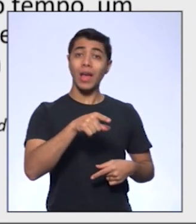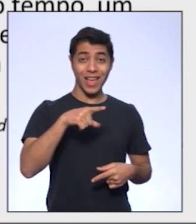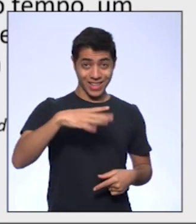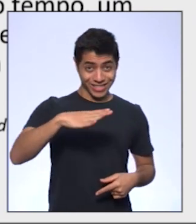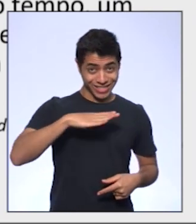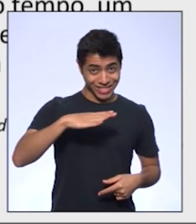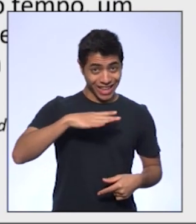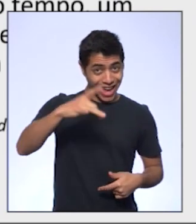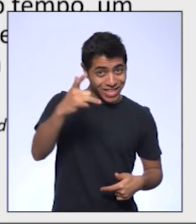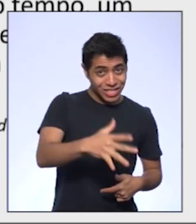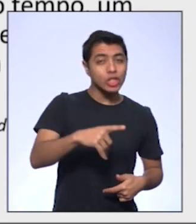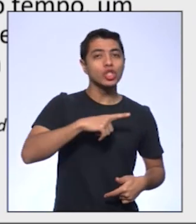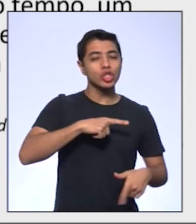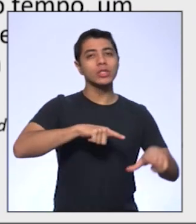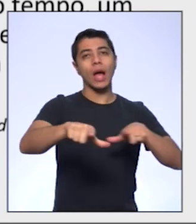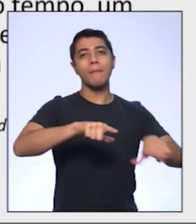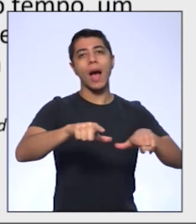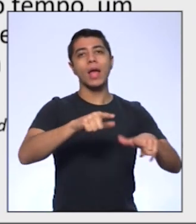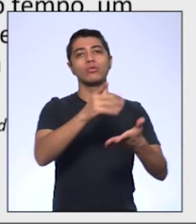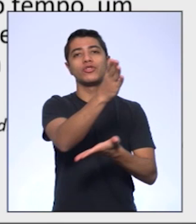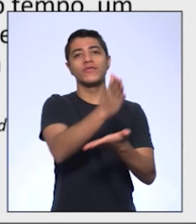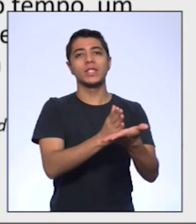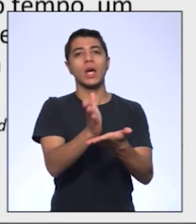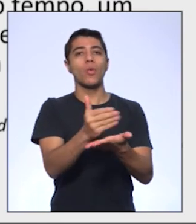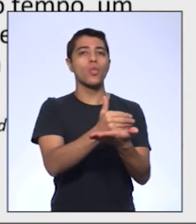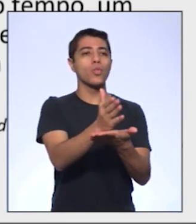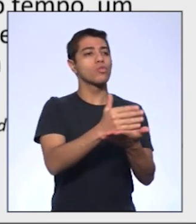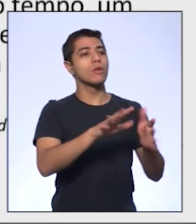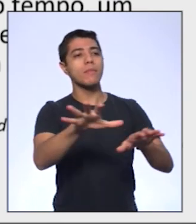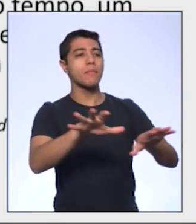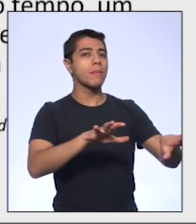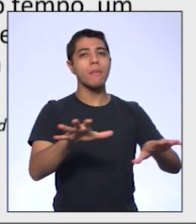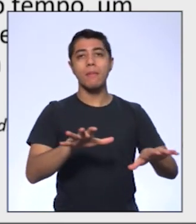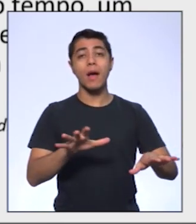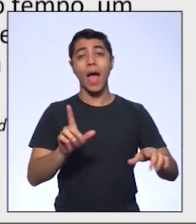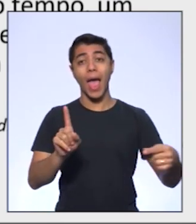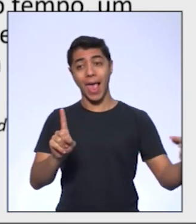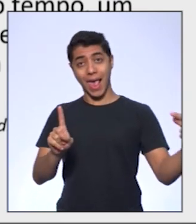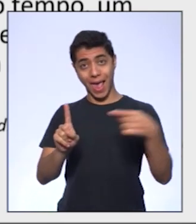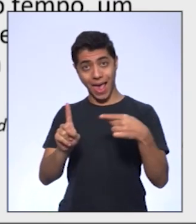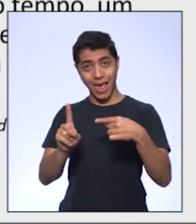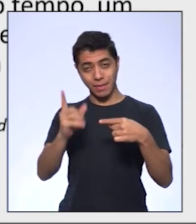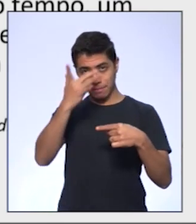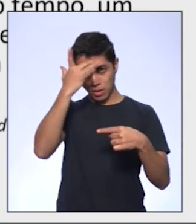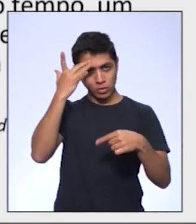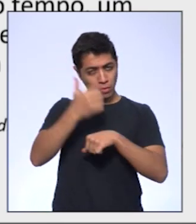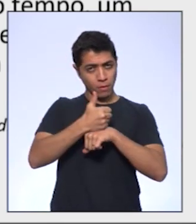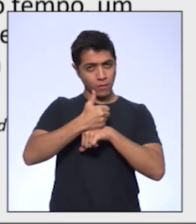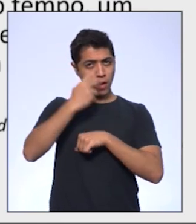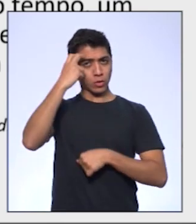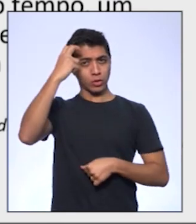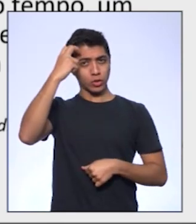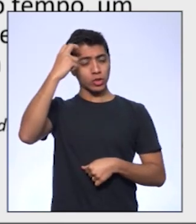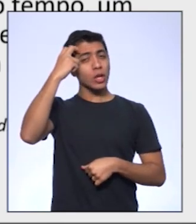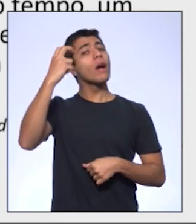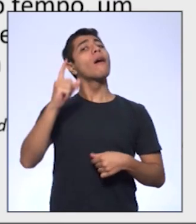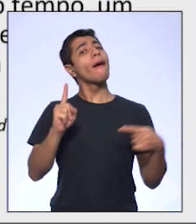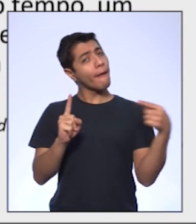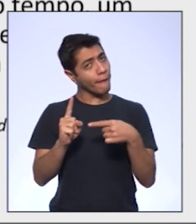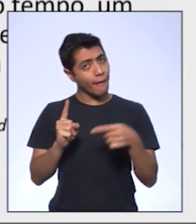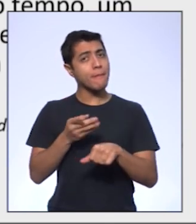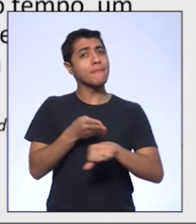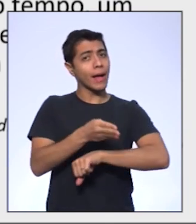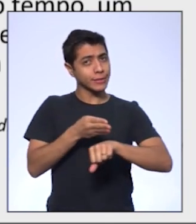Gente, então, o intelectual, ele é mais um dos trabalhadores, mais um dos caras que está nesse mundo de trabalho que existe dentro do mundo